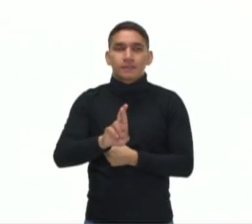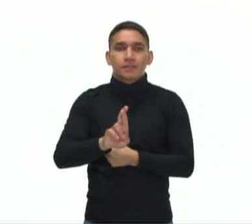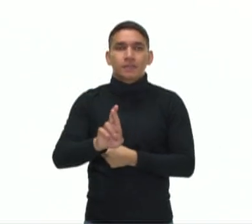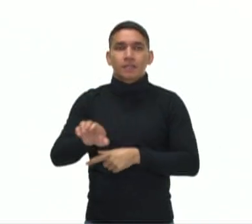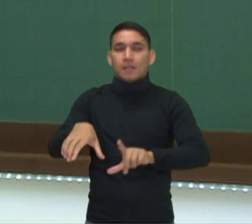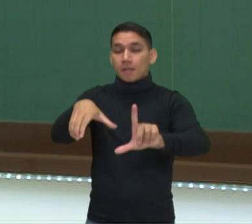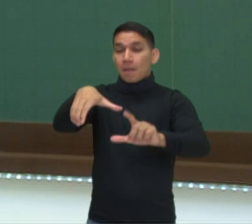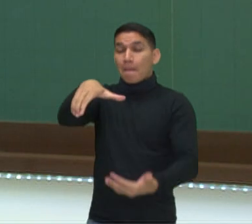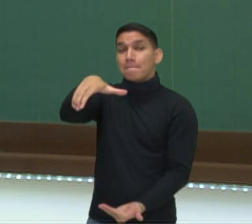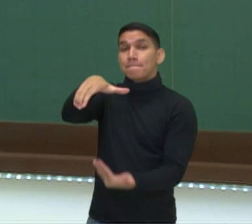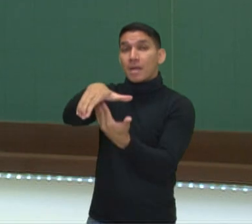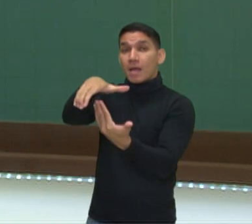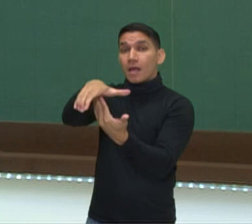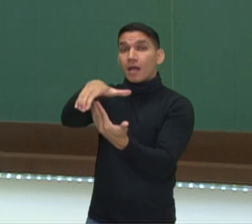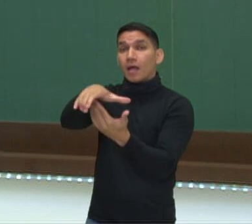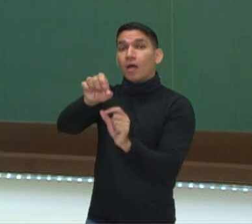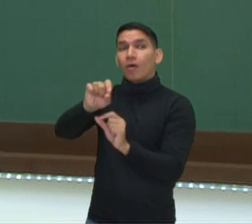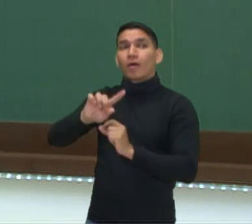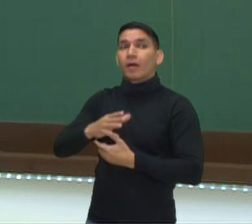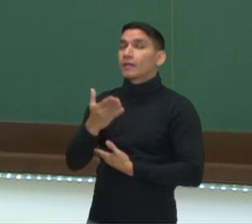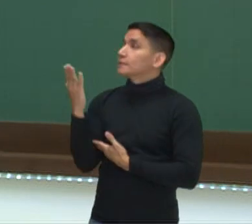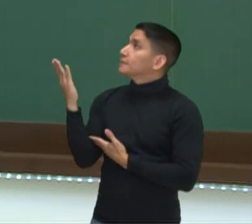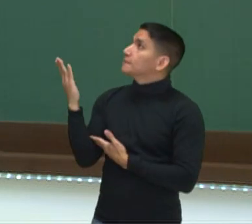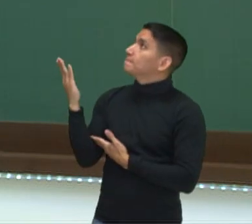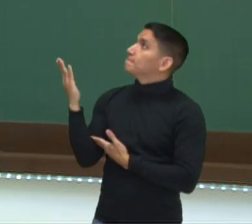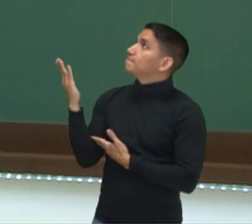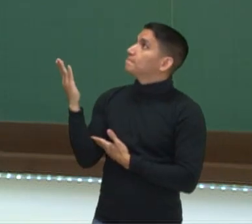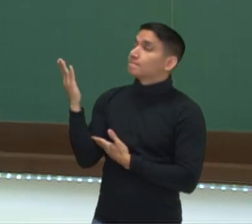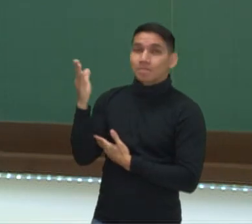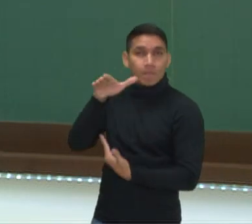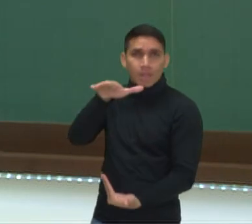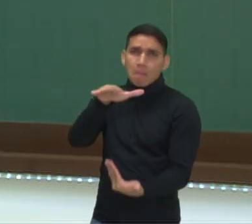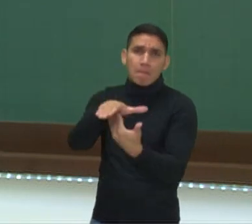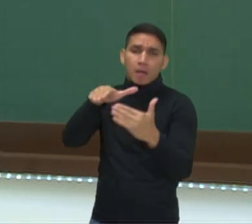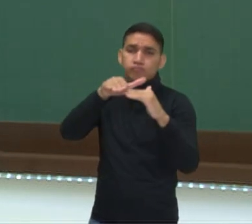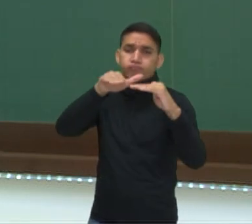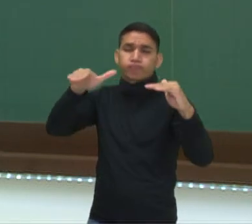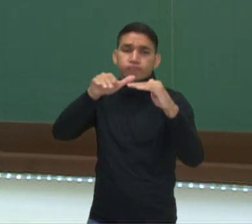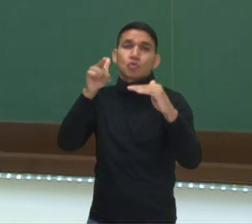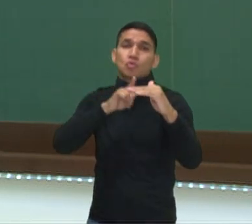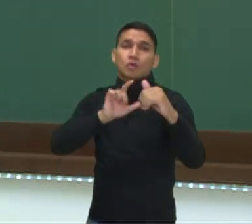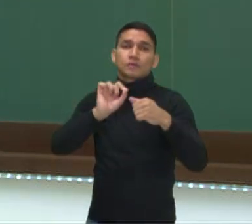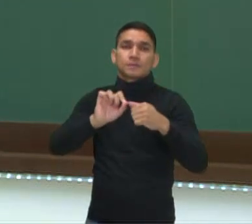perdão pessoal, valor de máximo, esse é o maior valor que a parábola vai assumir.